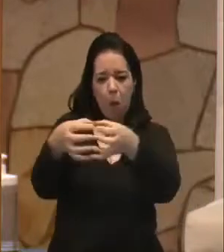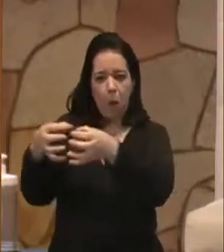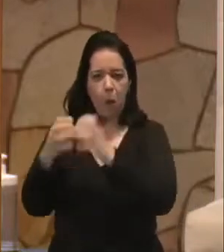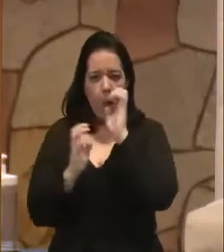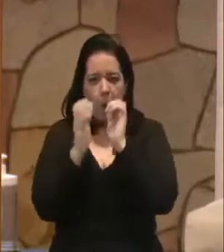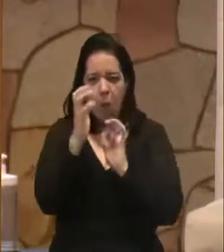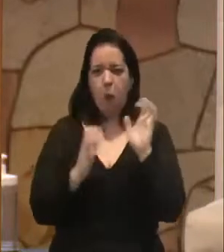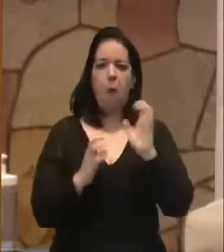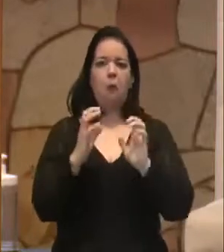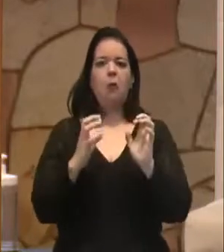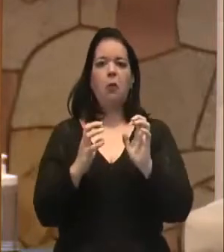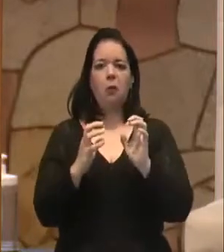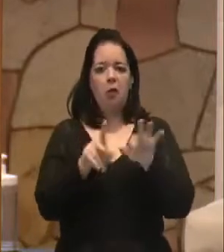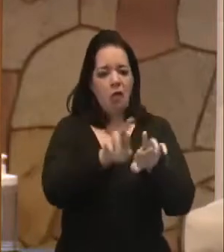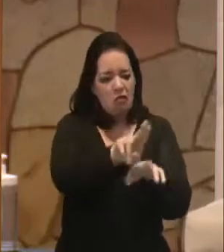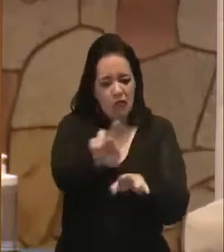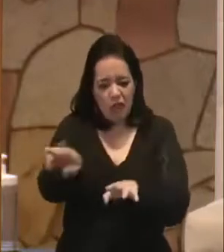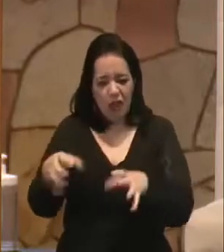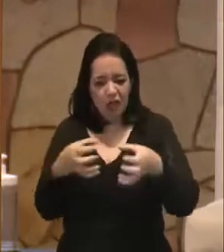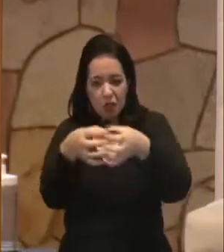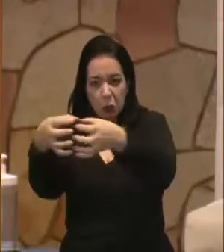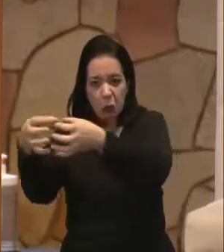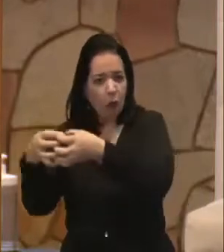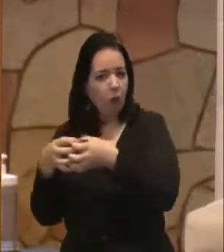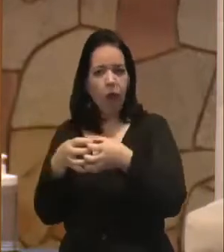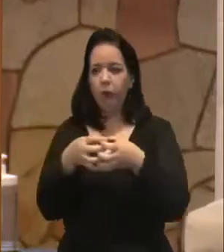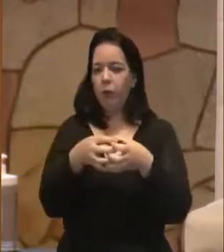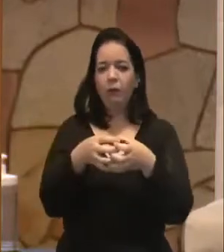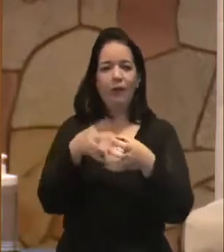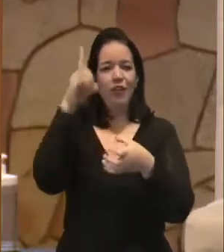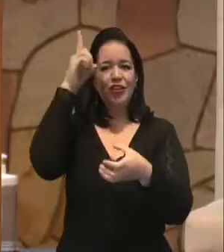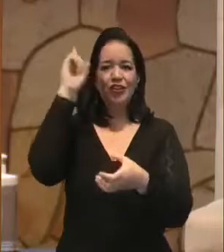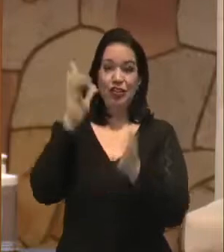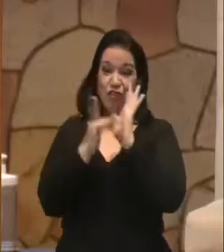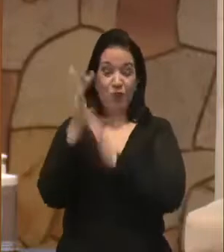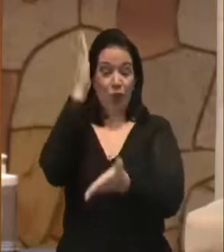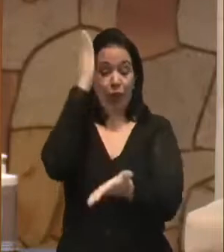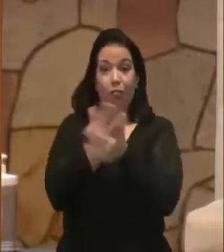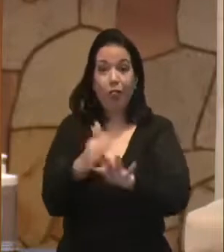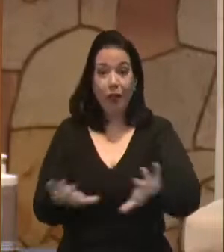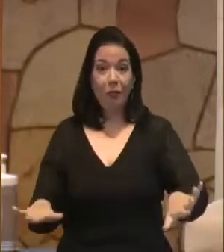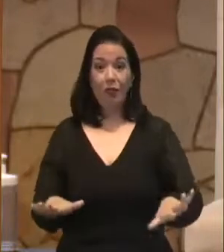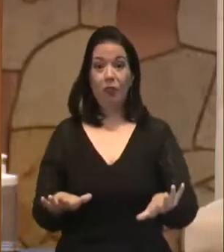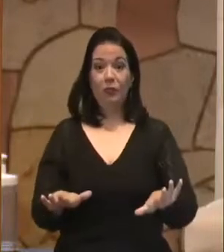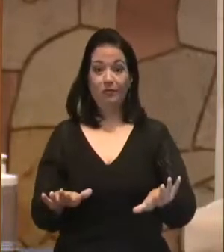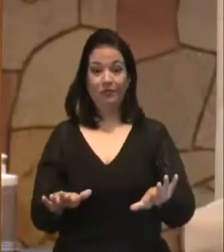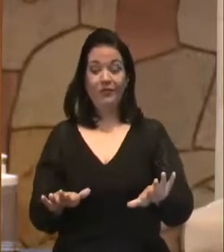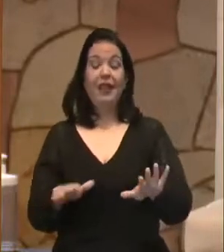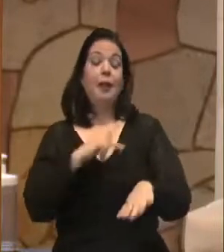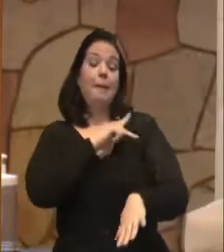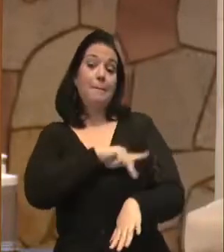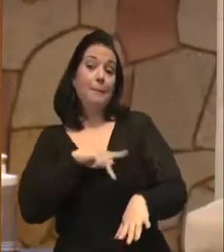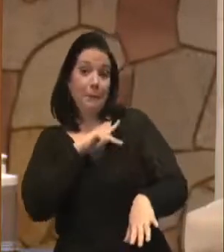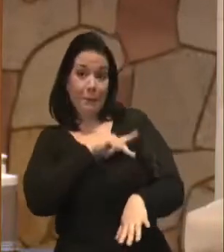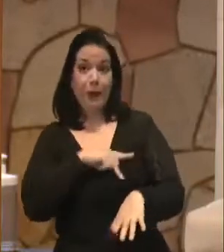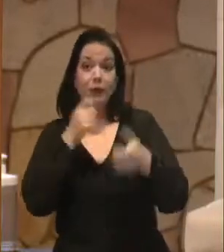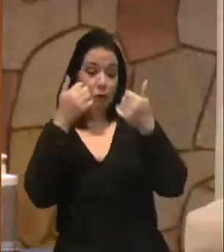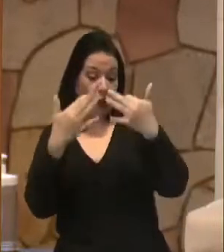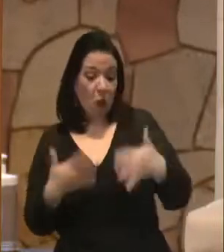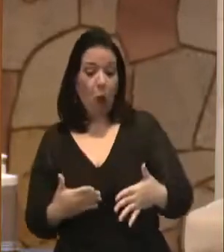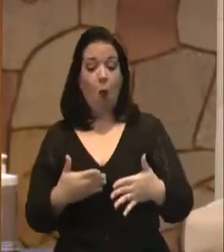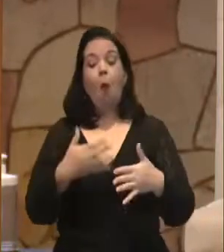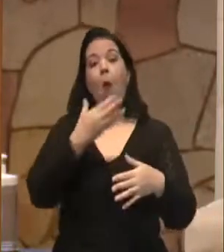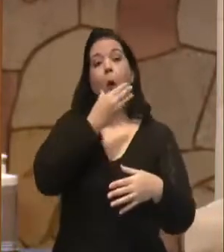vai dizer: não tem mais escravo, nem servo, nem homem, nem mulher, nem judeu, nem gentio. Acabou. Todos